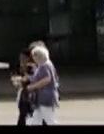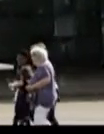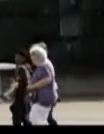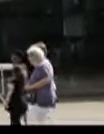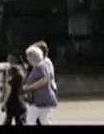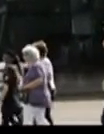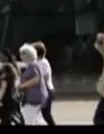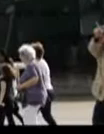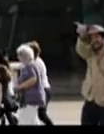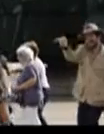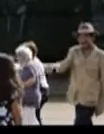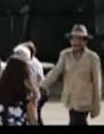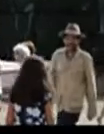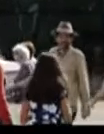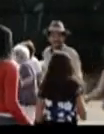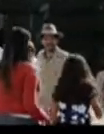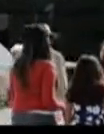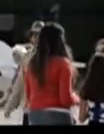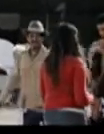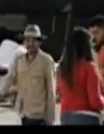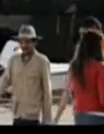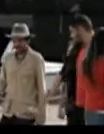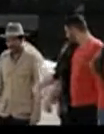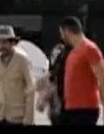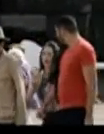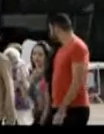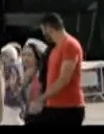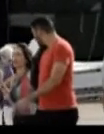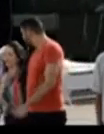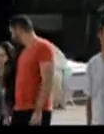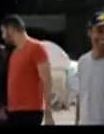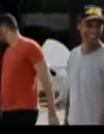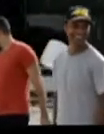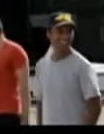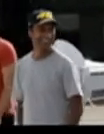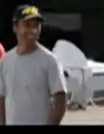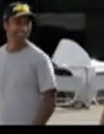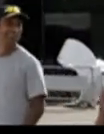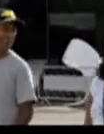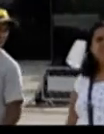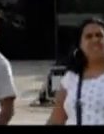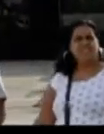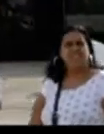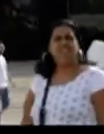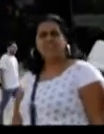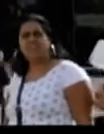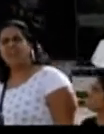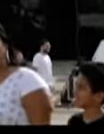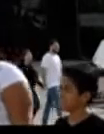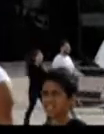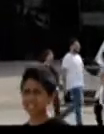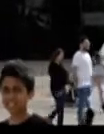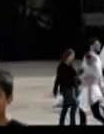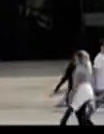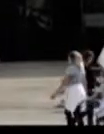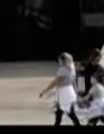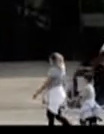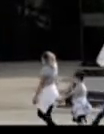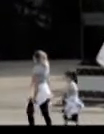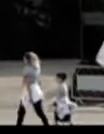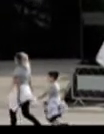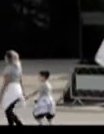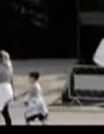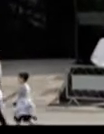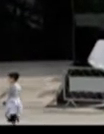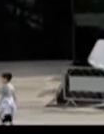Durval Pereira, um impressionista brasileiro que também está obtendo seu reconhecimento hoje no Brasil.